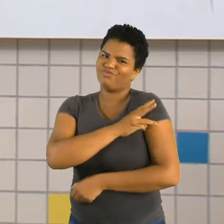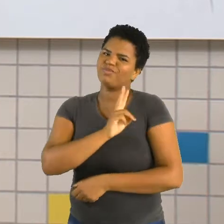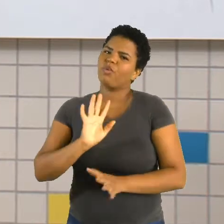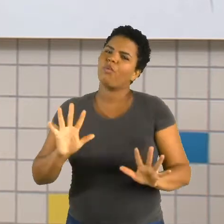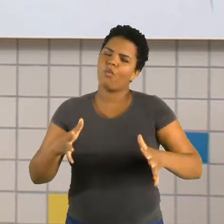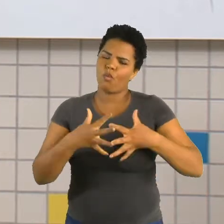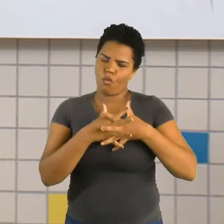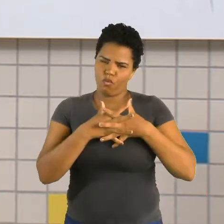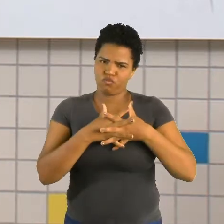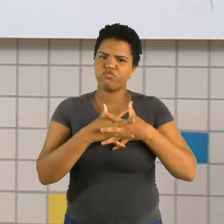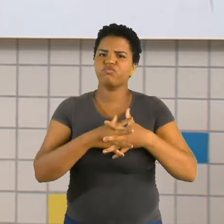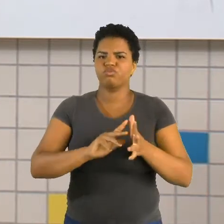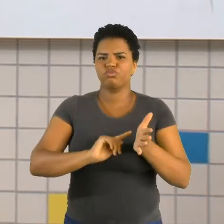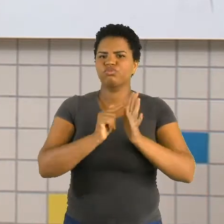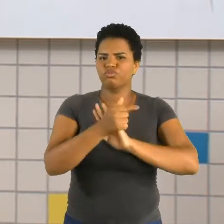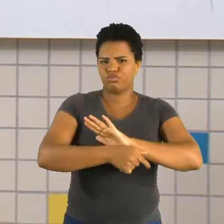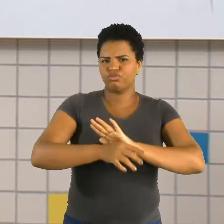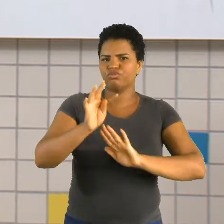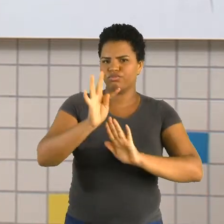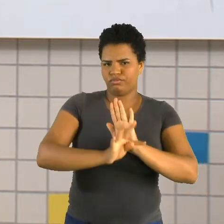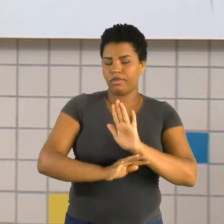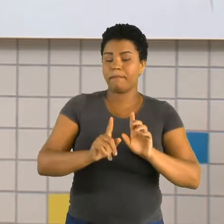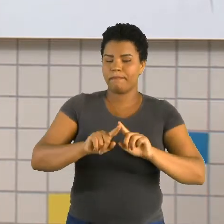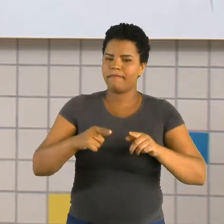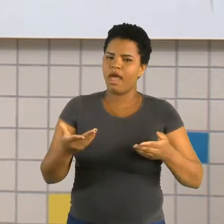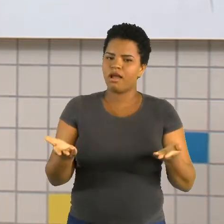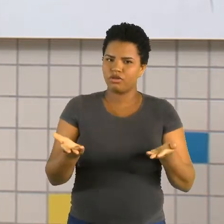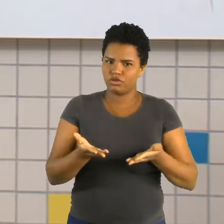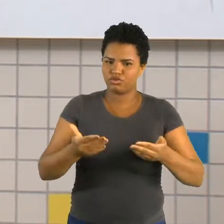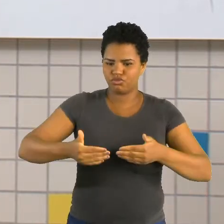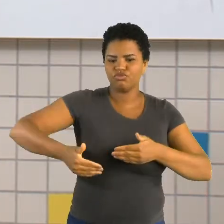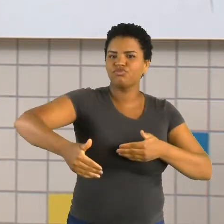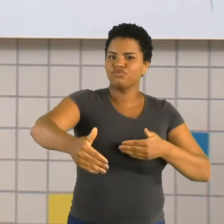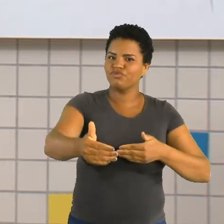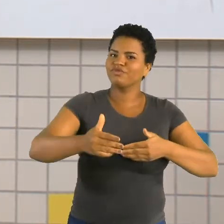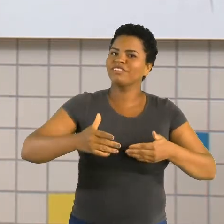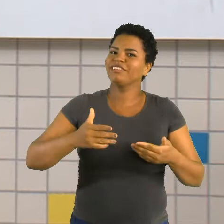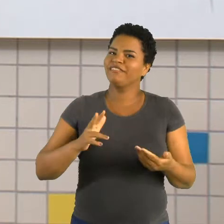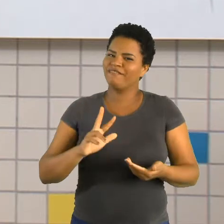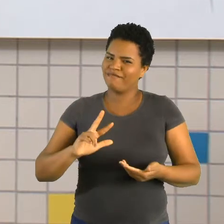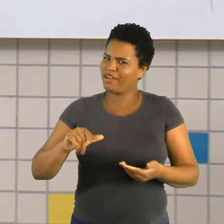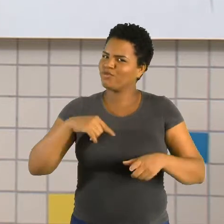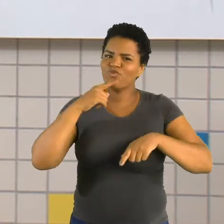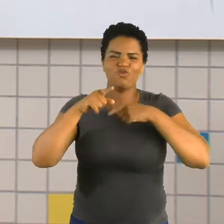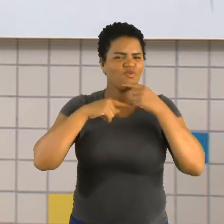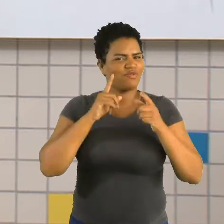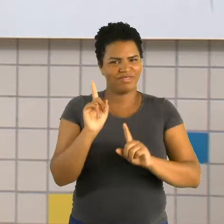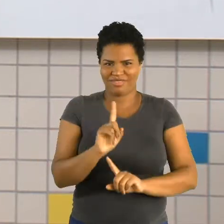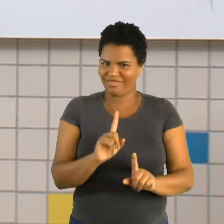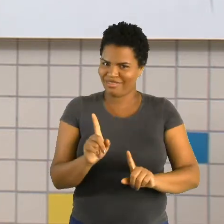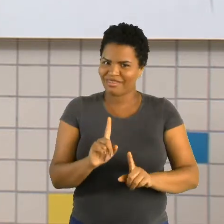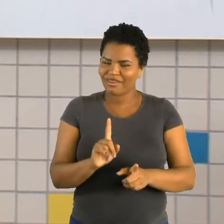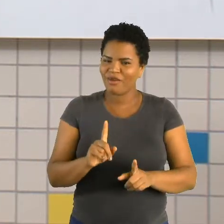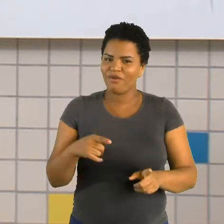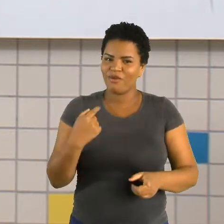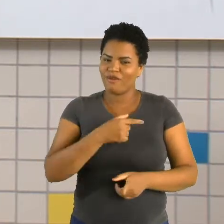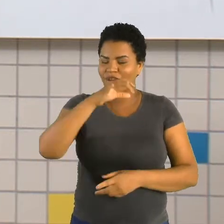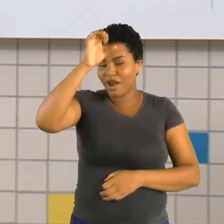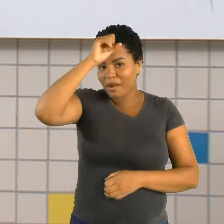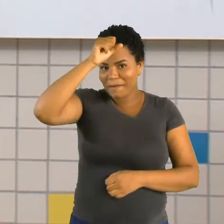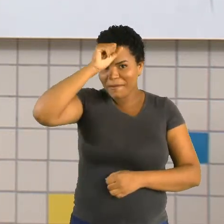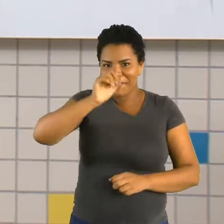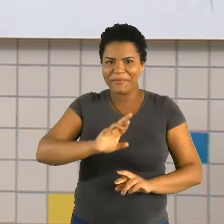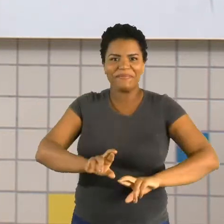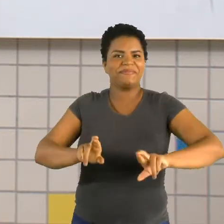gêneros textuais, mas a partir desta aula vocês não terão mais dúvida. Vamos aprender a